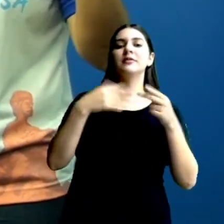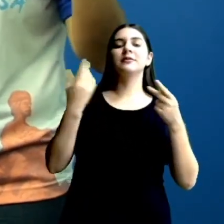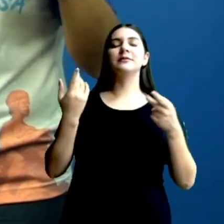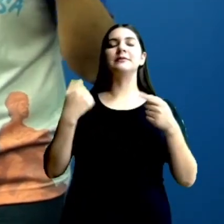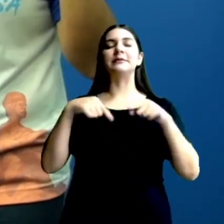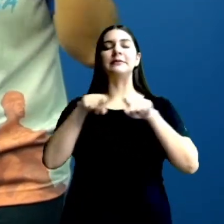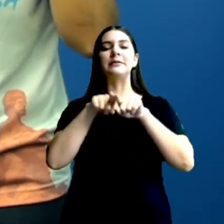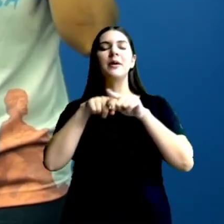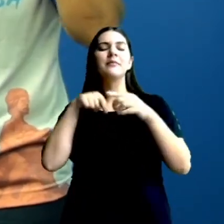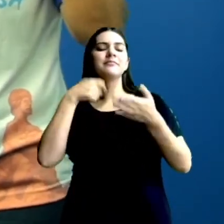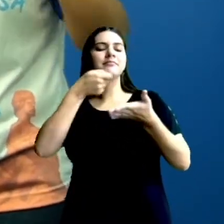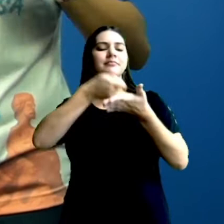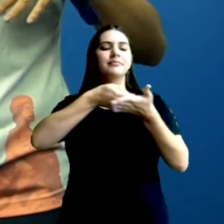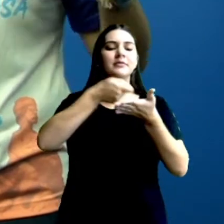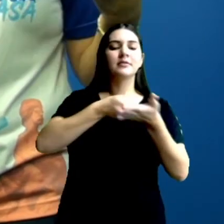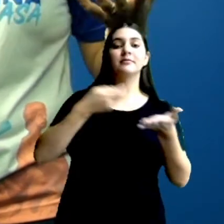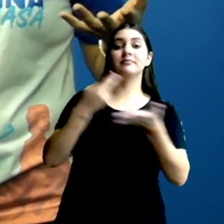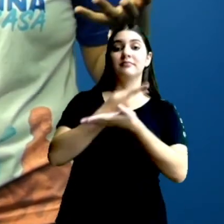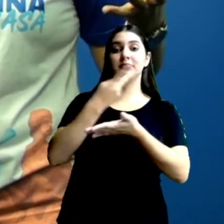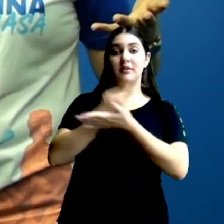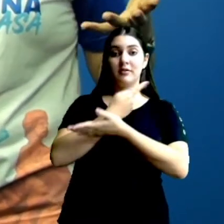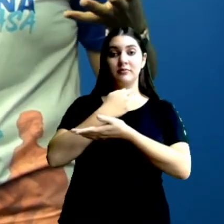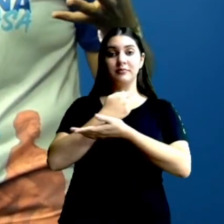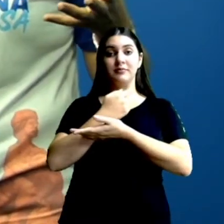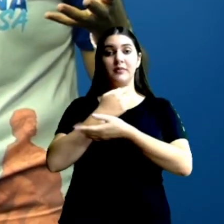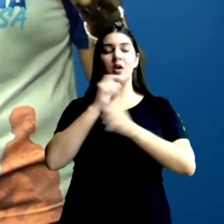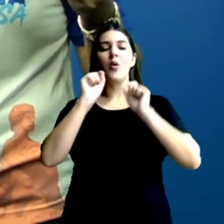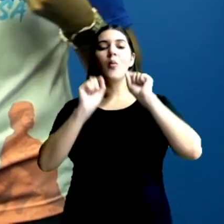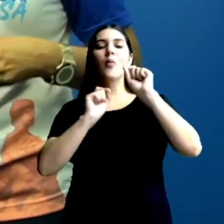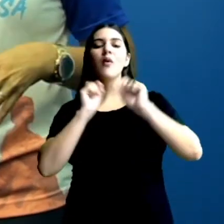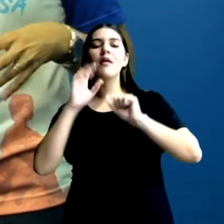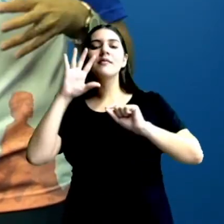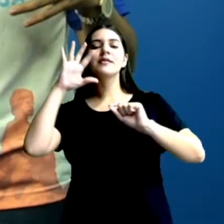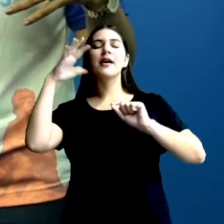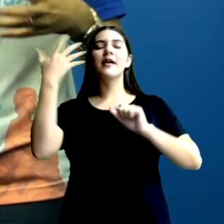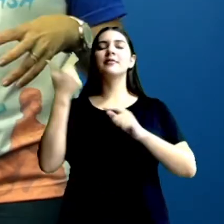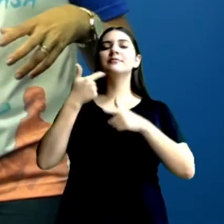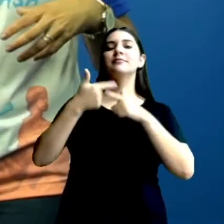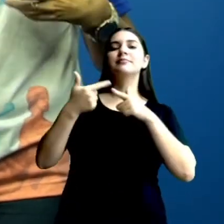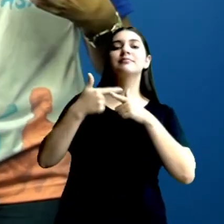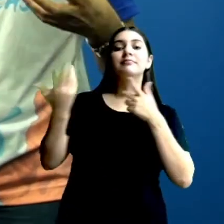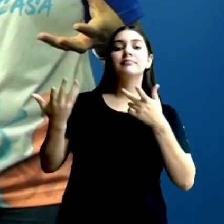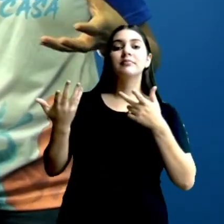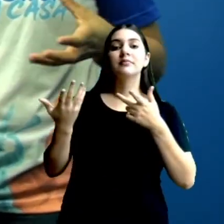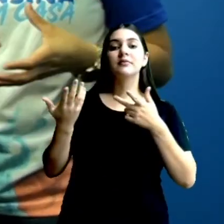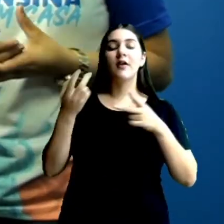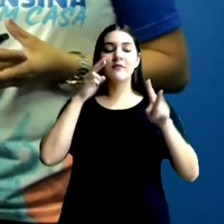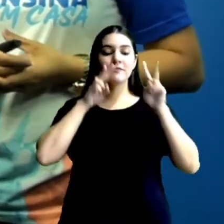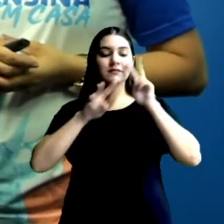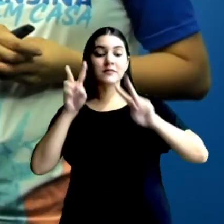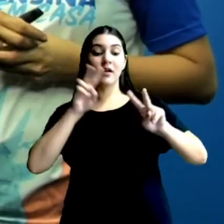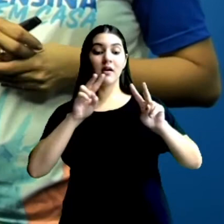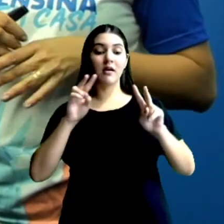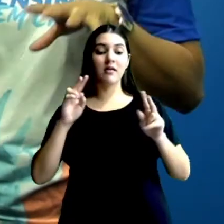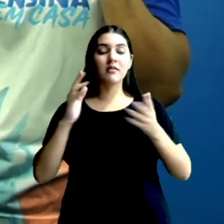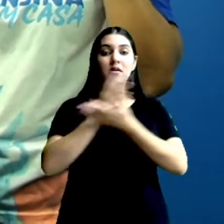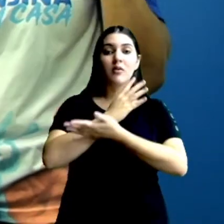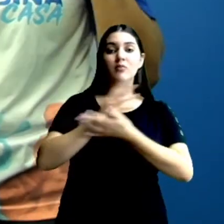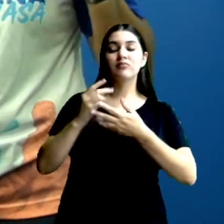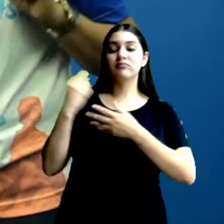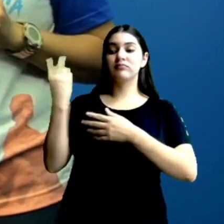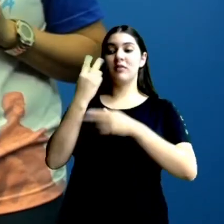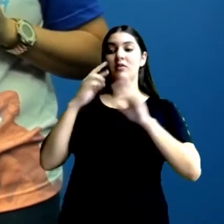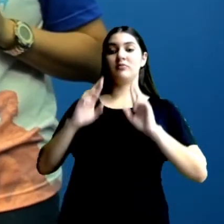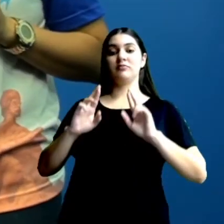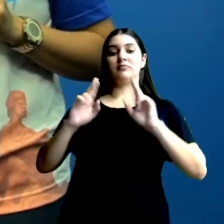princípios da tentativa e erro, não é exatamente resolução de equações, mas iremos descobrir alguns valores desconhecidos